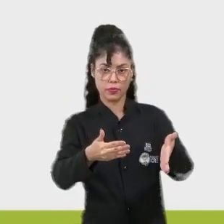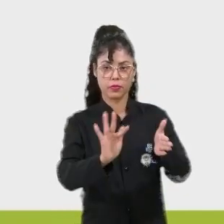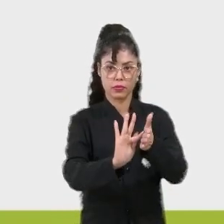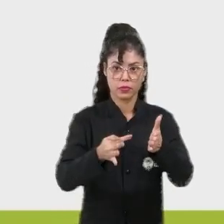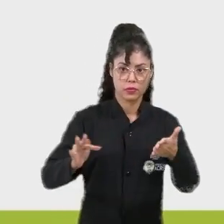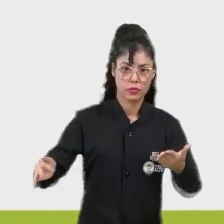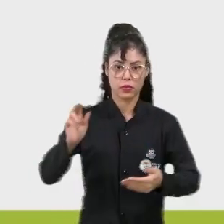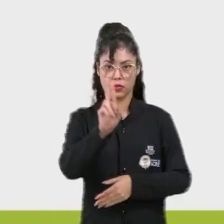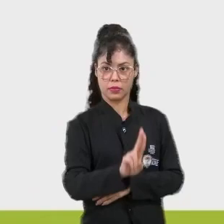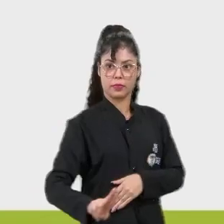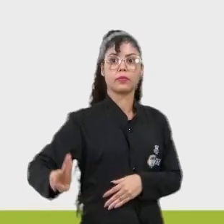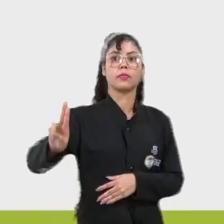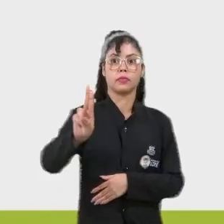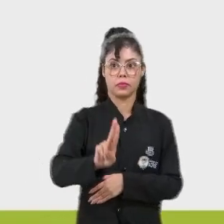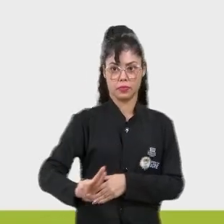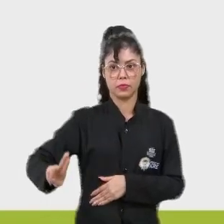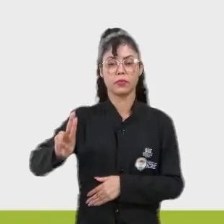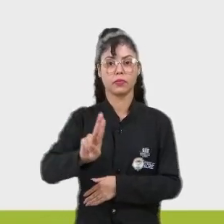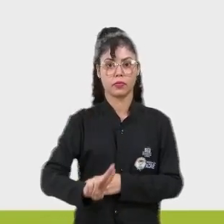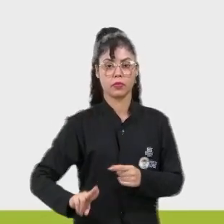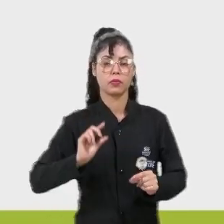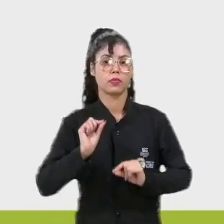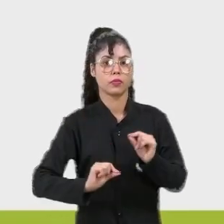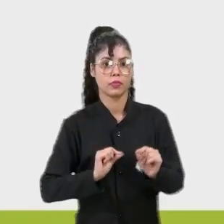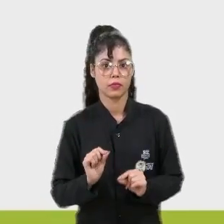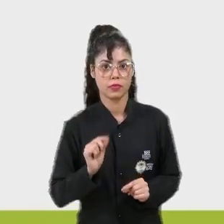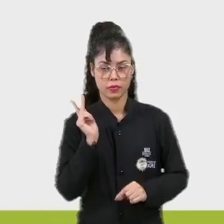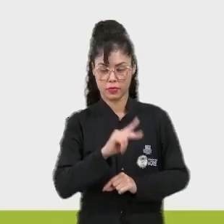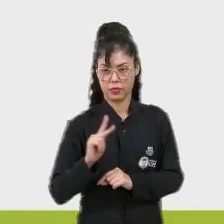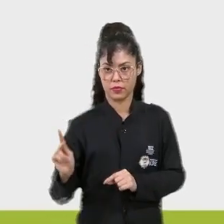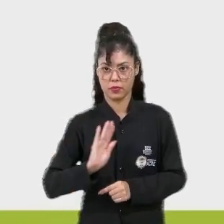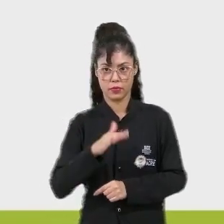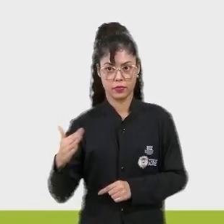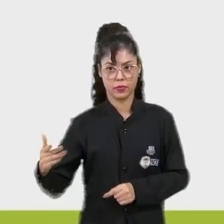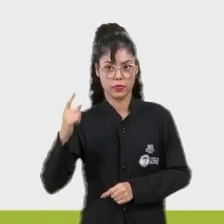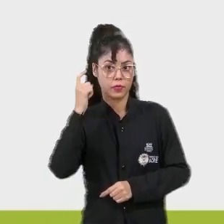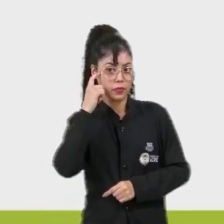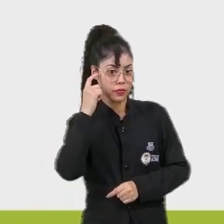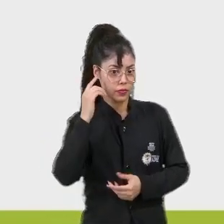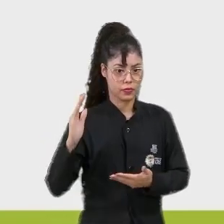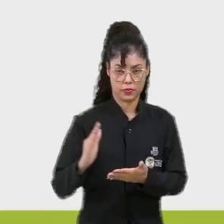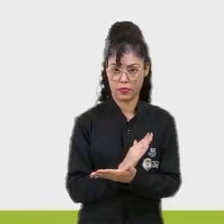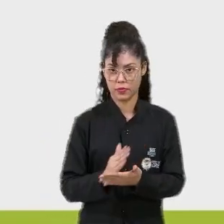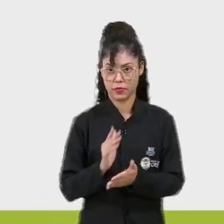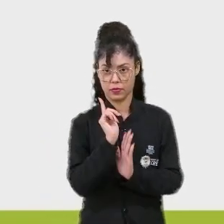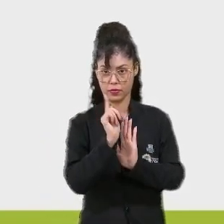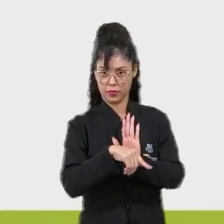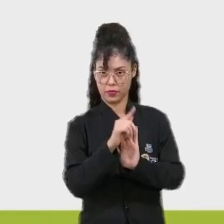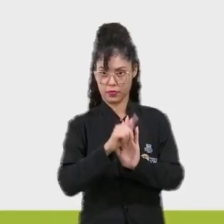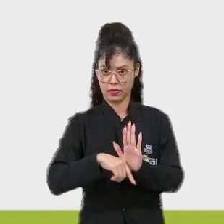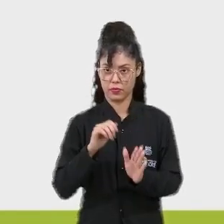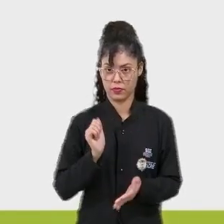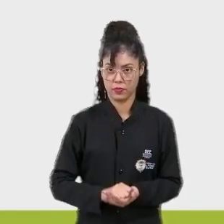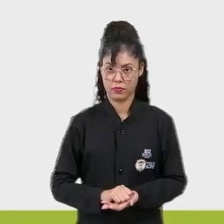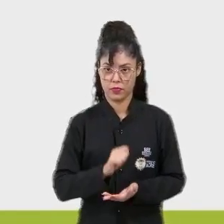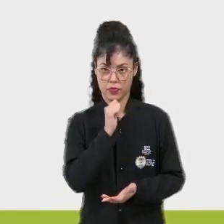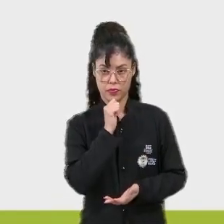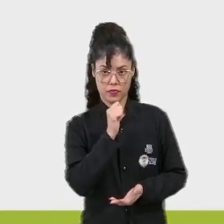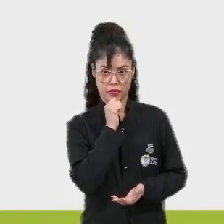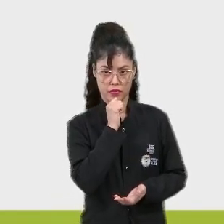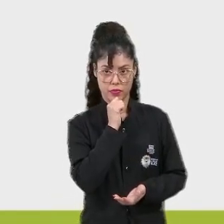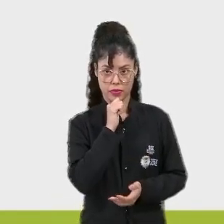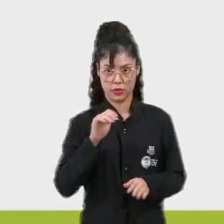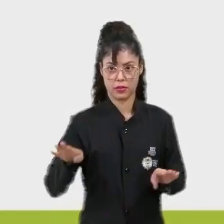tem uma função utilitária. O que é isso, professor? Quando você pensa em alguns gêneros, nós temos aqui no nosso